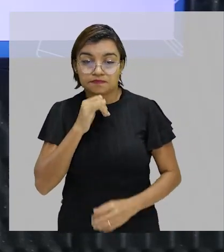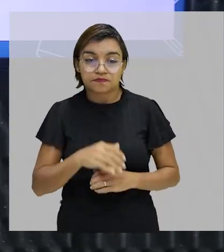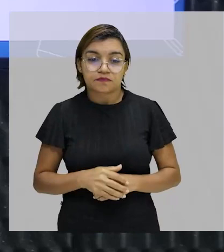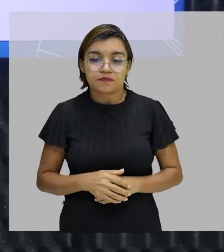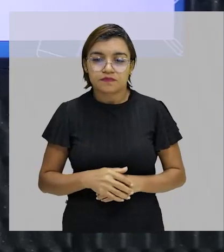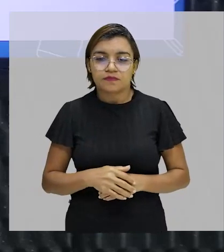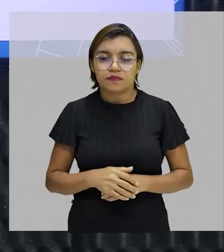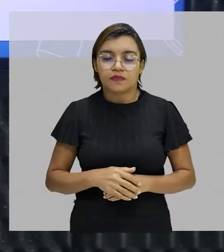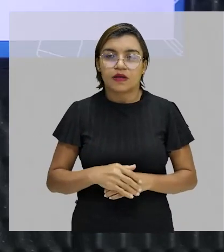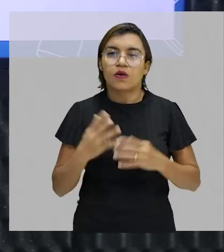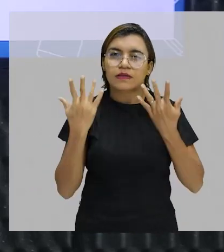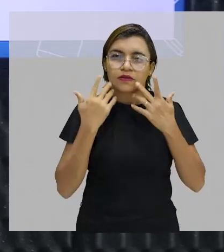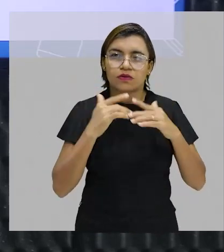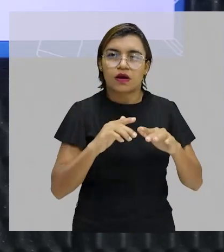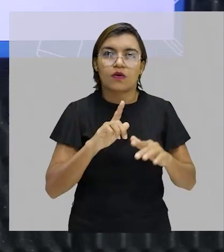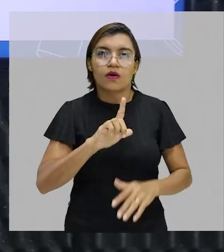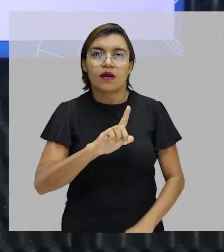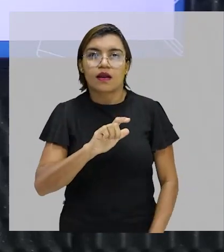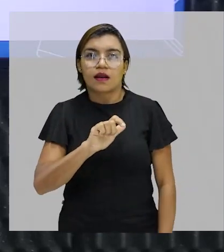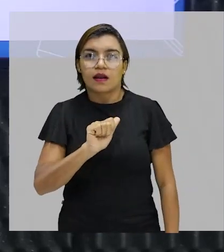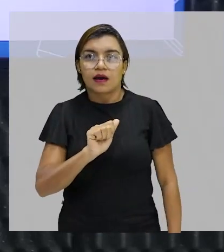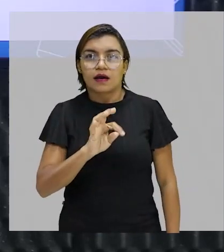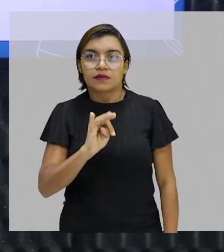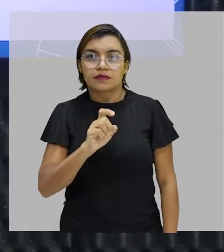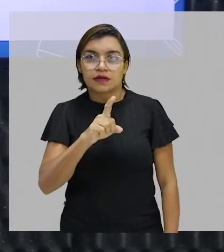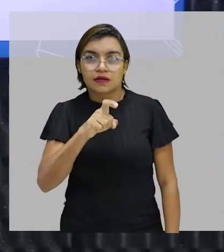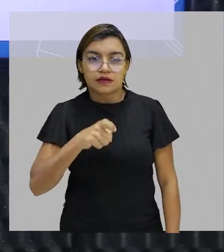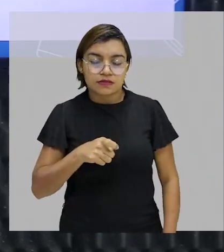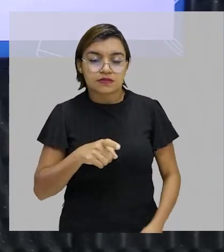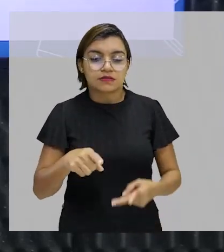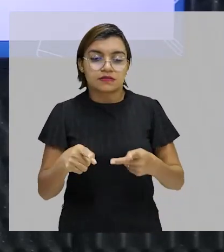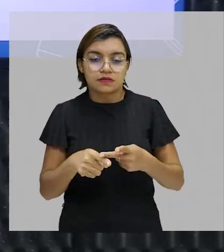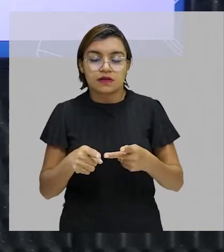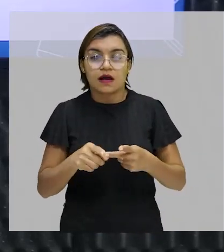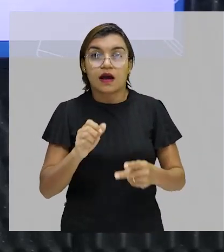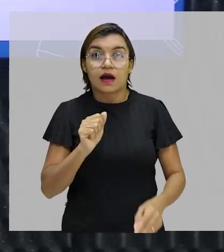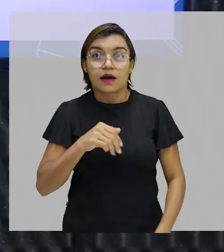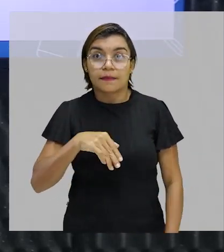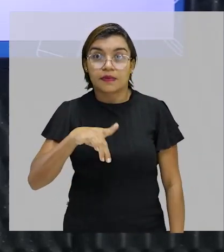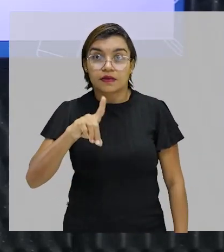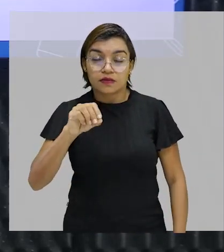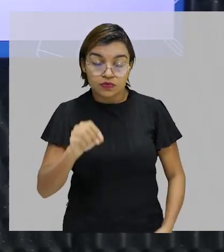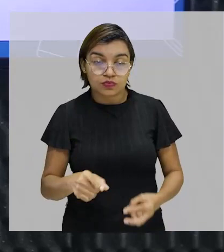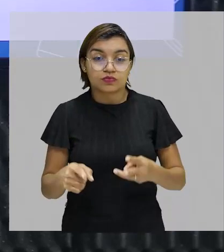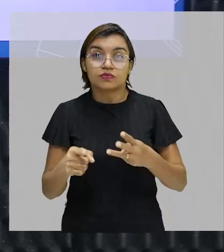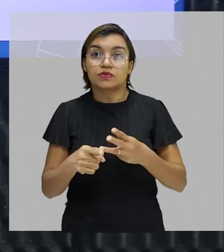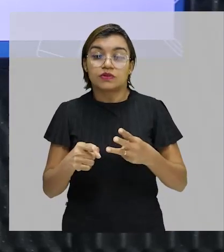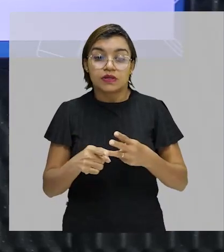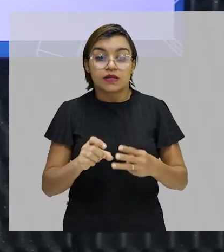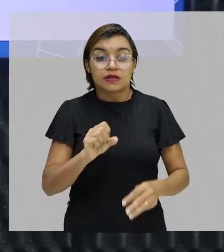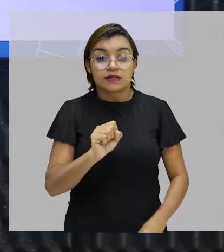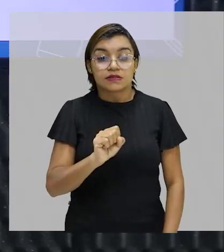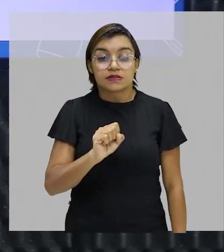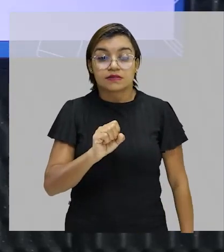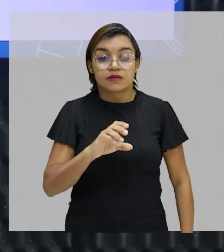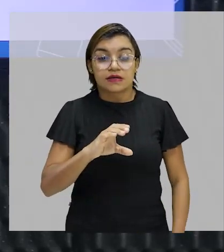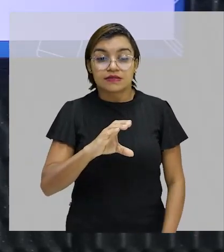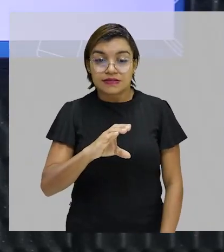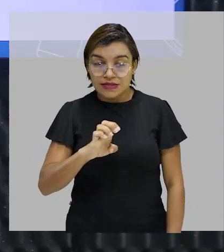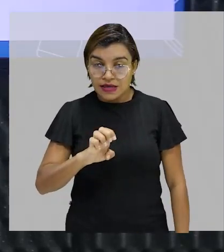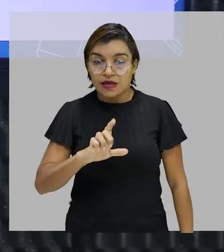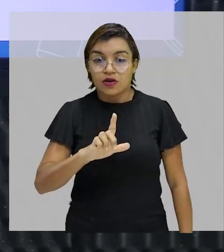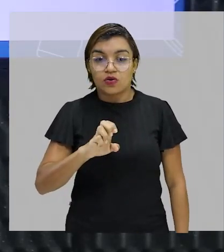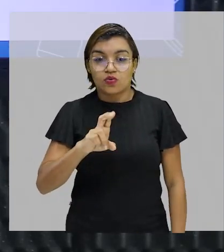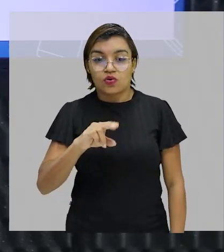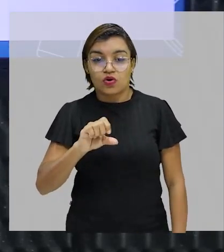que é a borracha natural, o amido e a celulose. Se nós não temos nenhum desses três, turma,